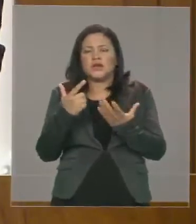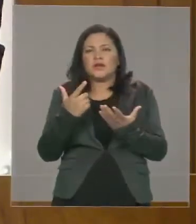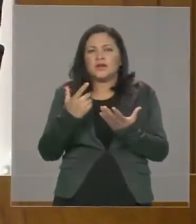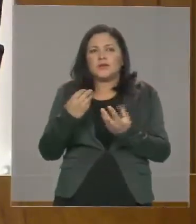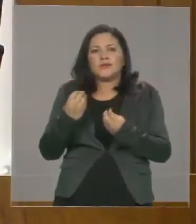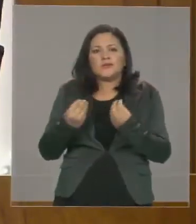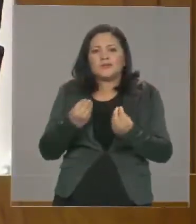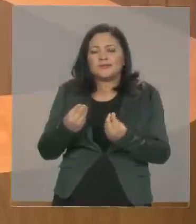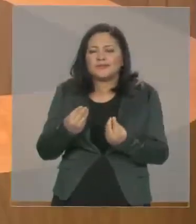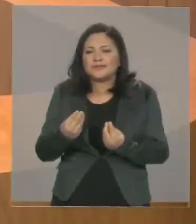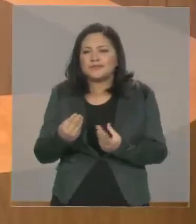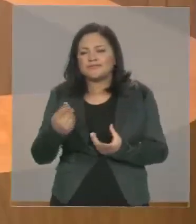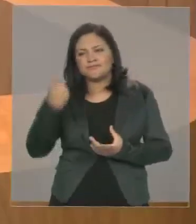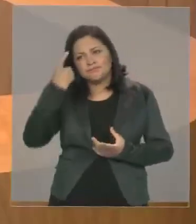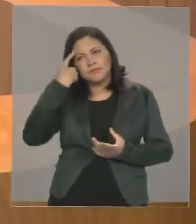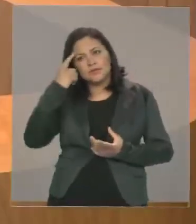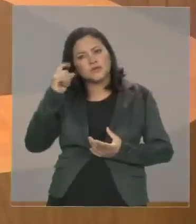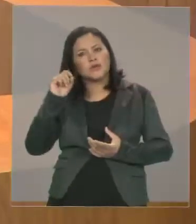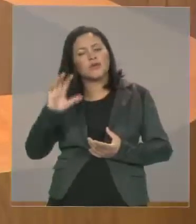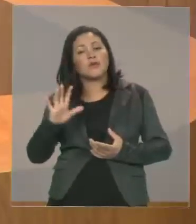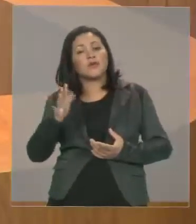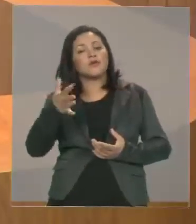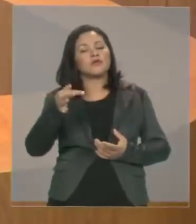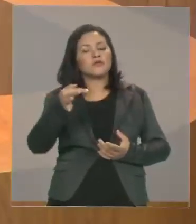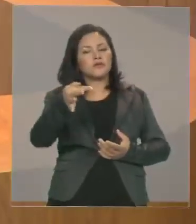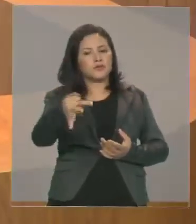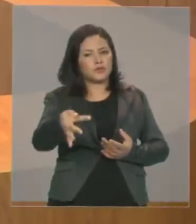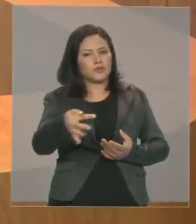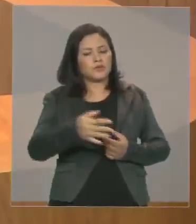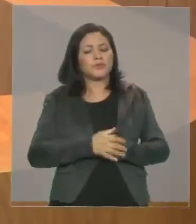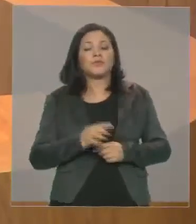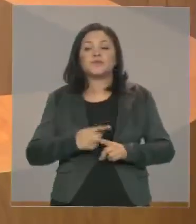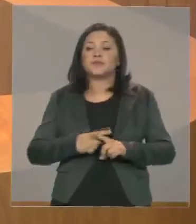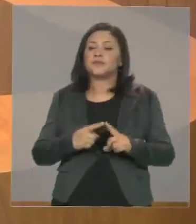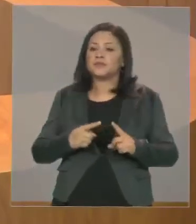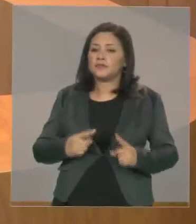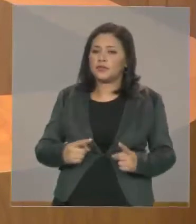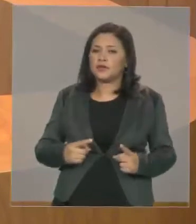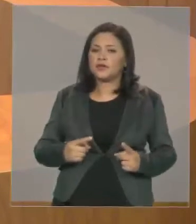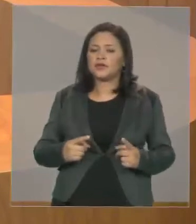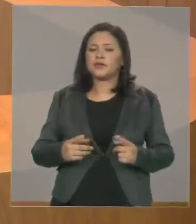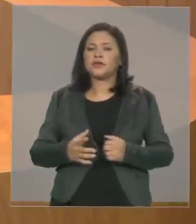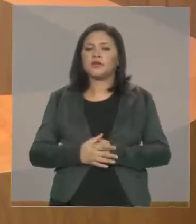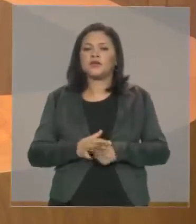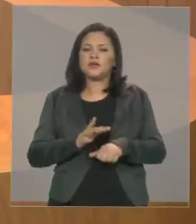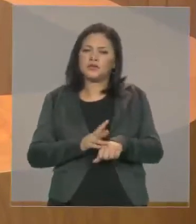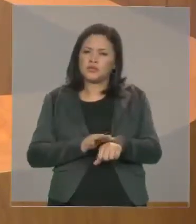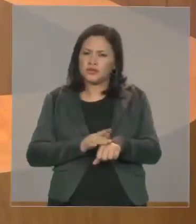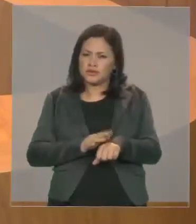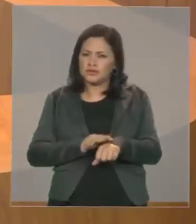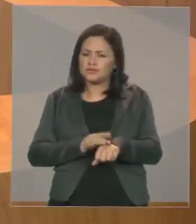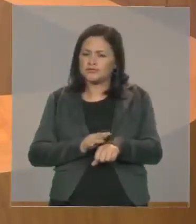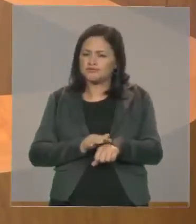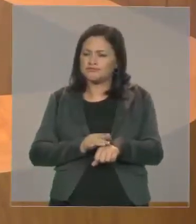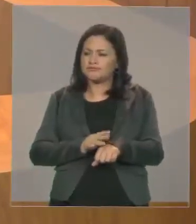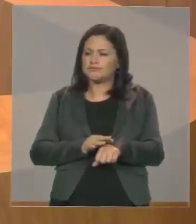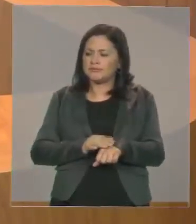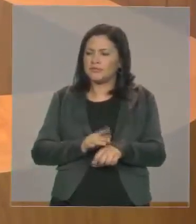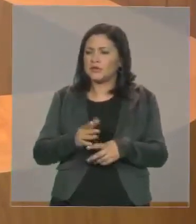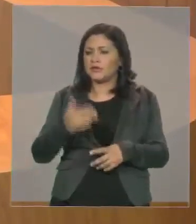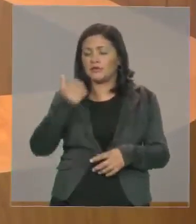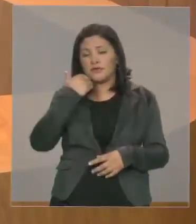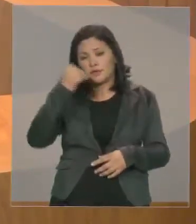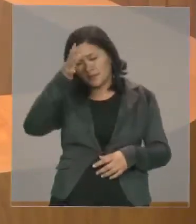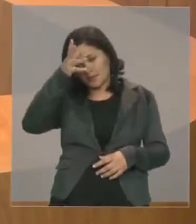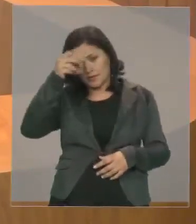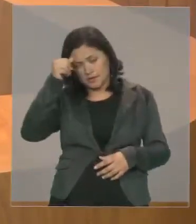Mas em relação à questão das patologias, como é o caso da febre amarela relatada pelo meu conterrâneo, a gente